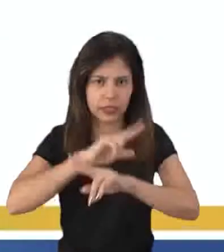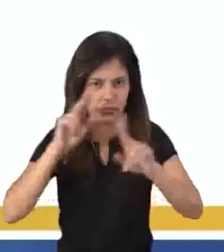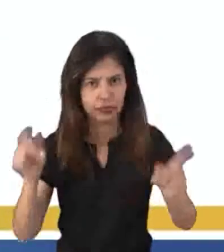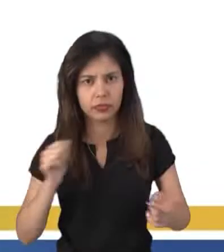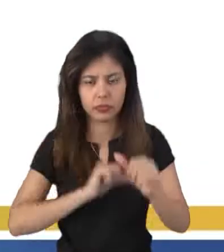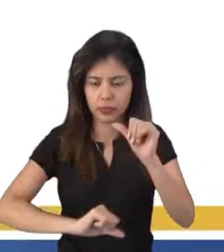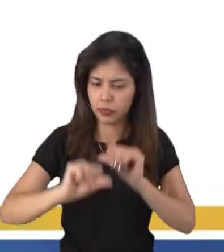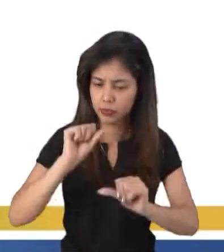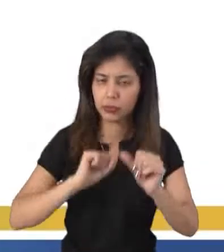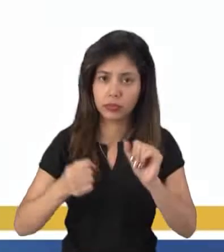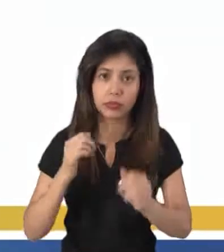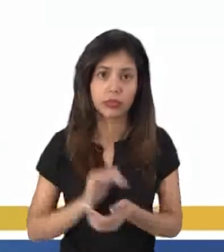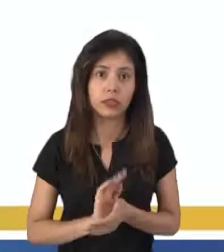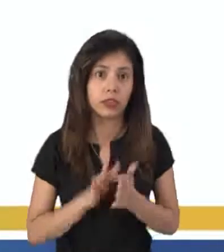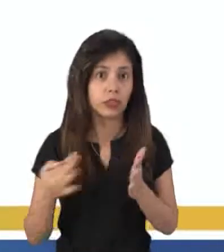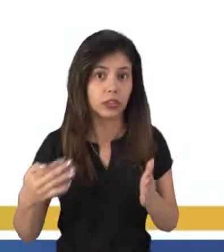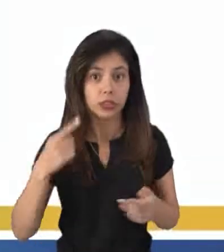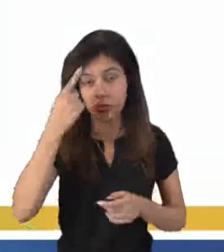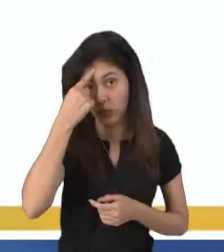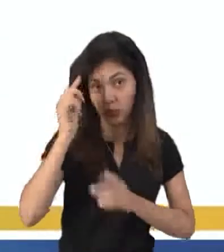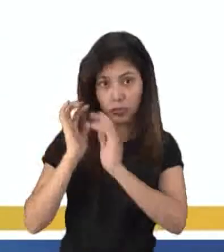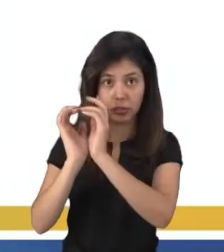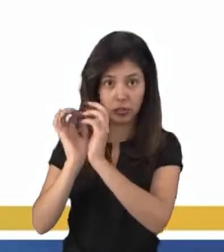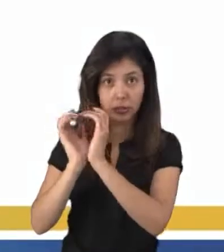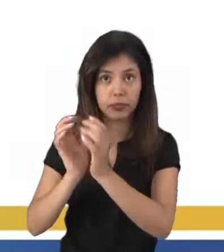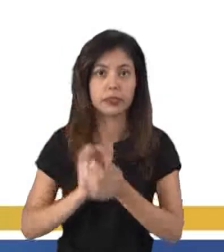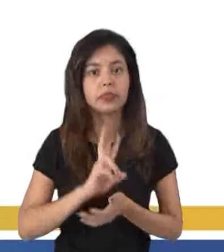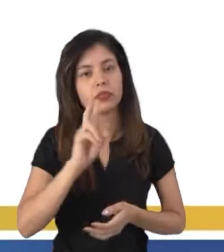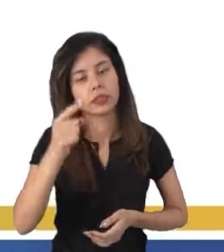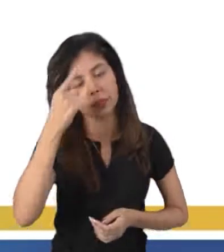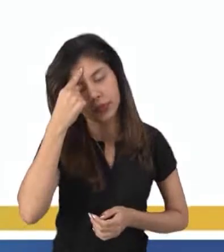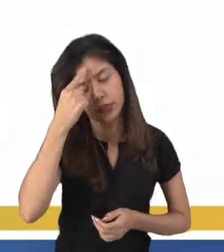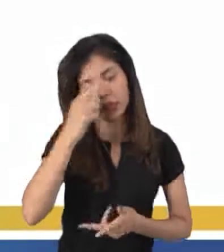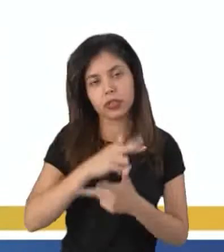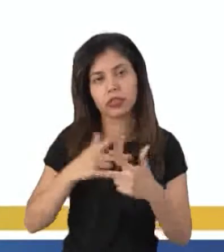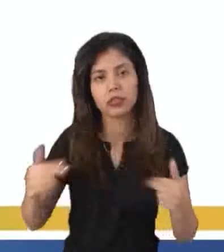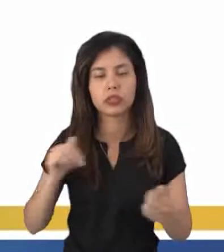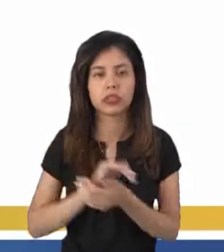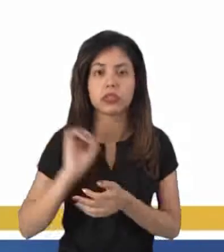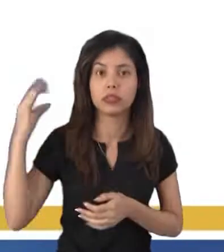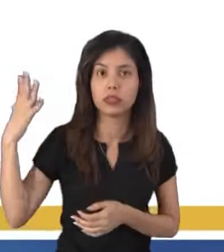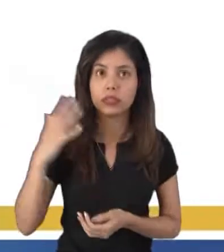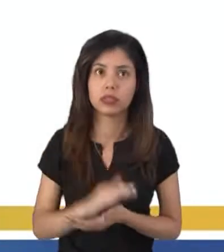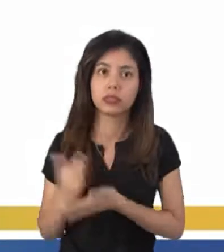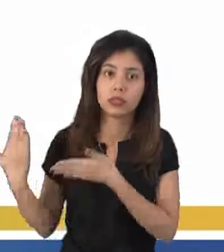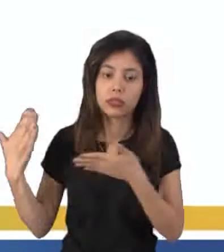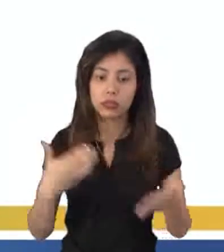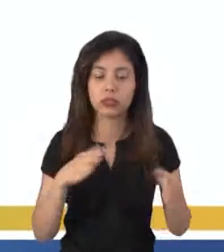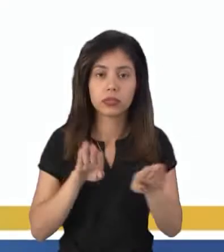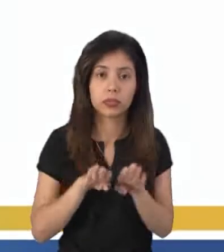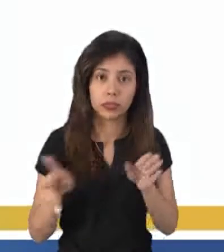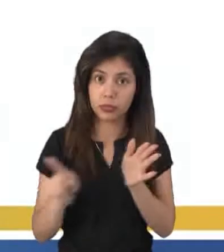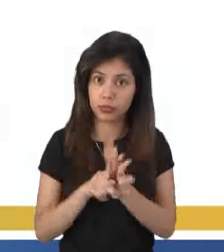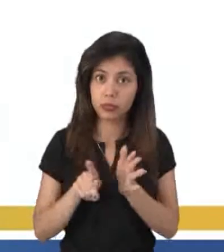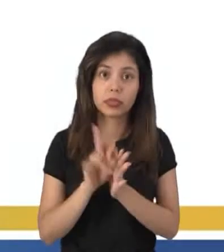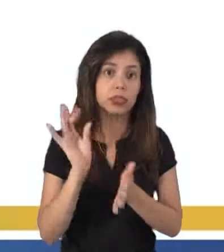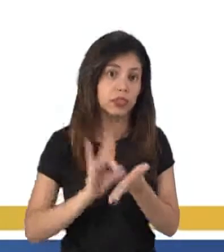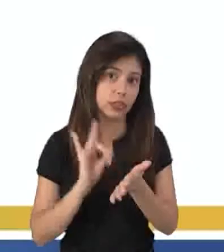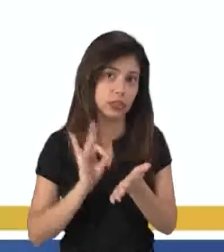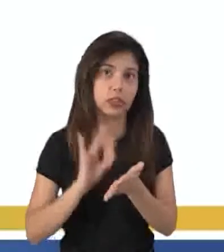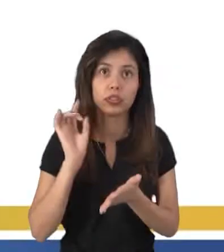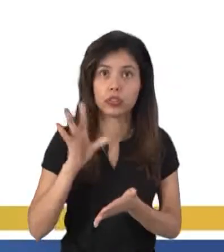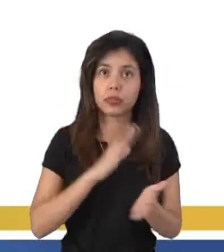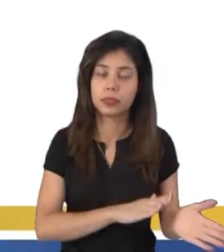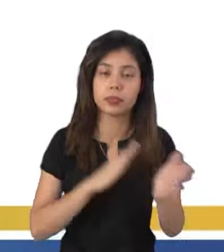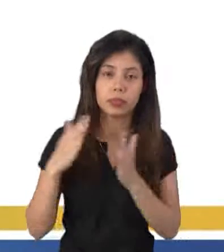de modificações no funcionamento do seu cérebro, vai pensar que as coisas estão acontecendo de uma determinada forma, quando na verdade ele só